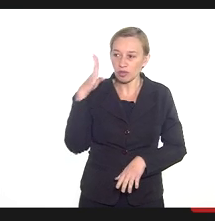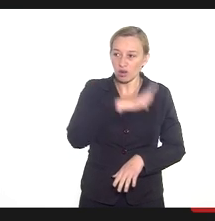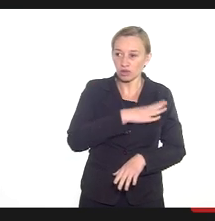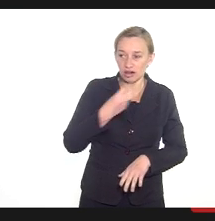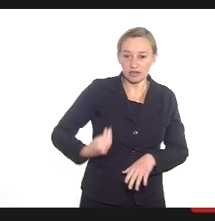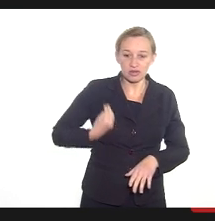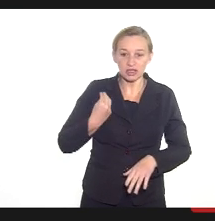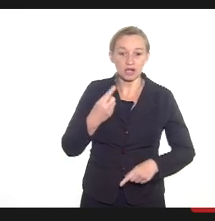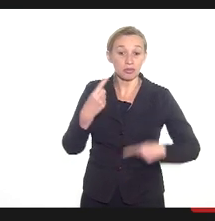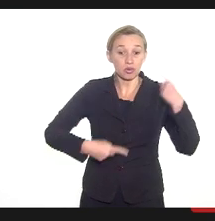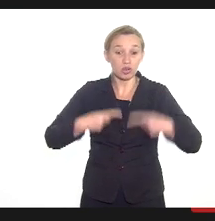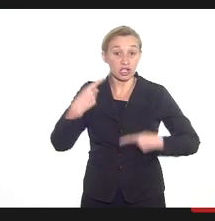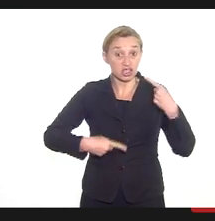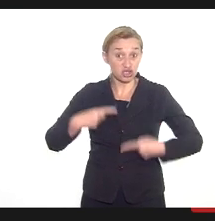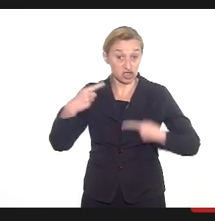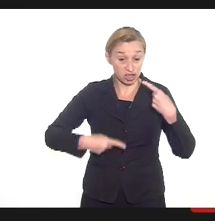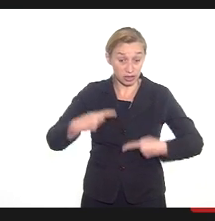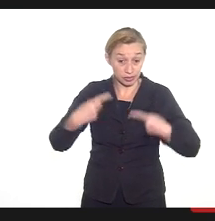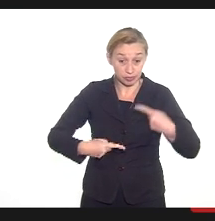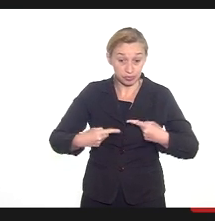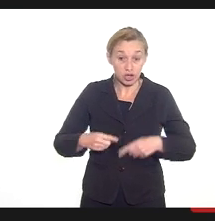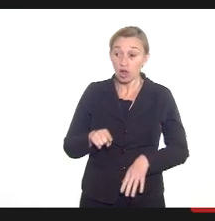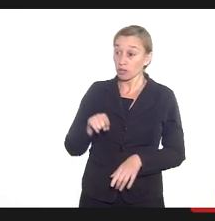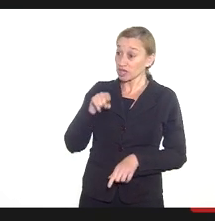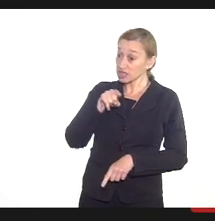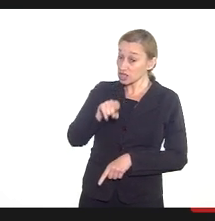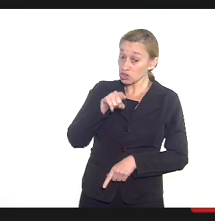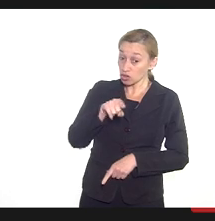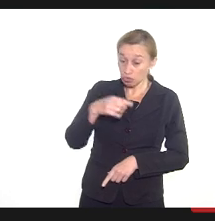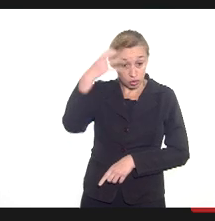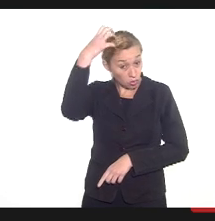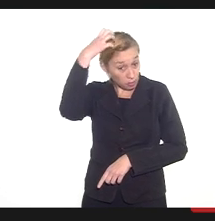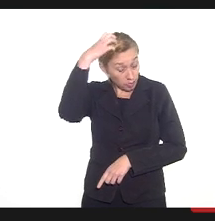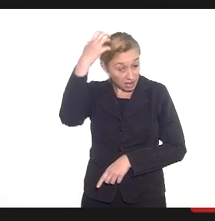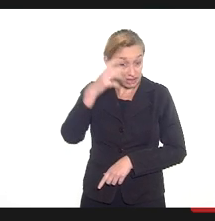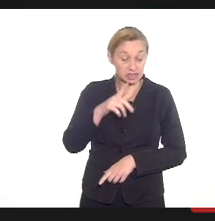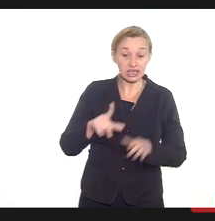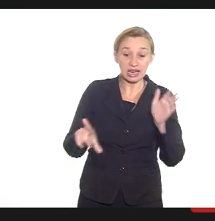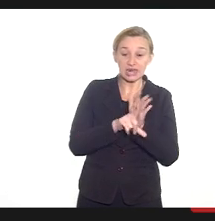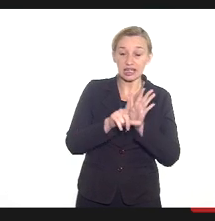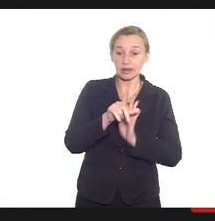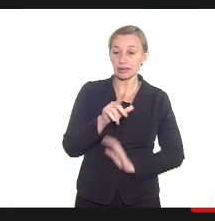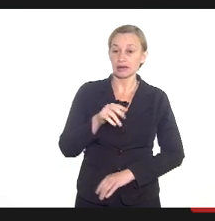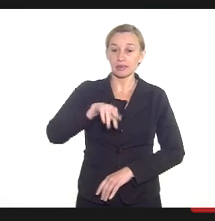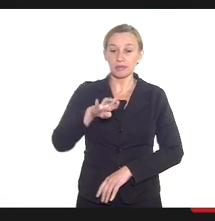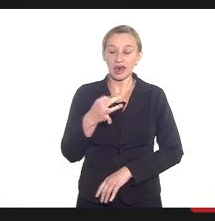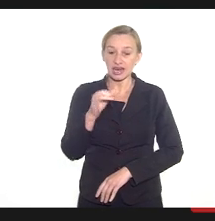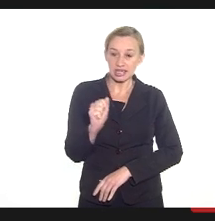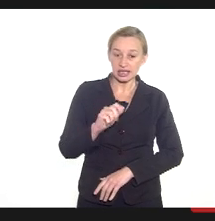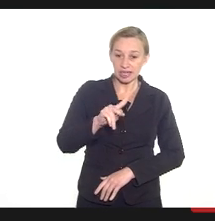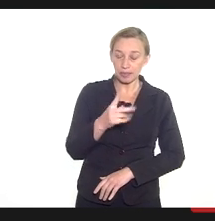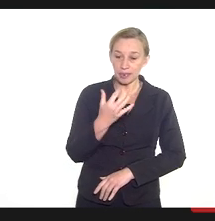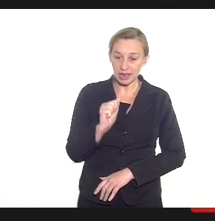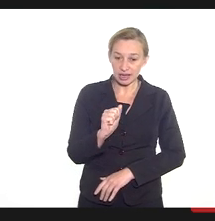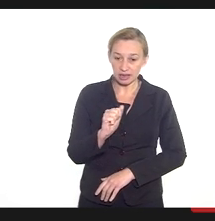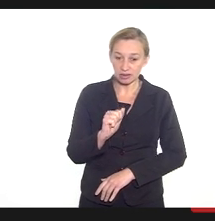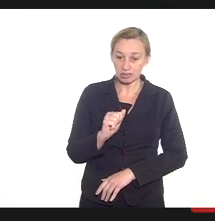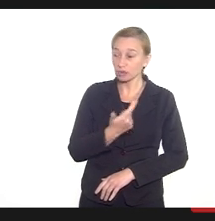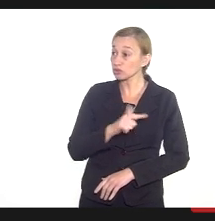Que esses homens que foram condenados pela Lei Maria da Penha, que eles não tenham direito à